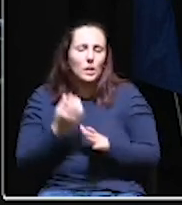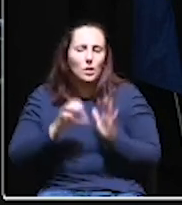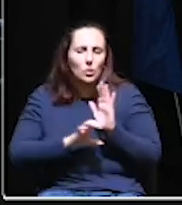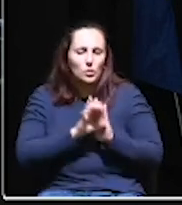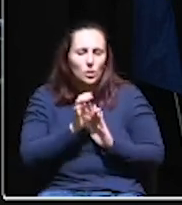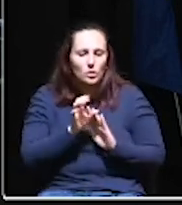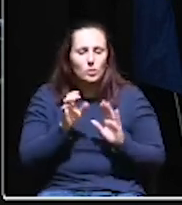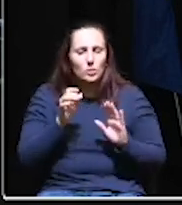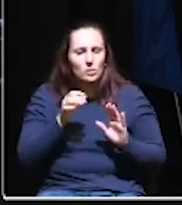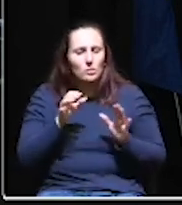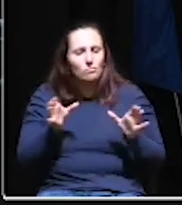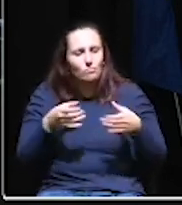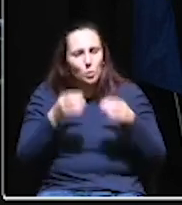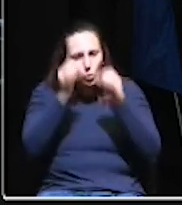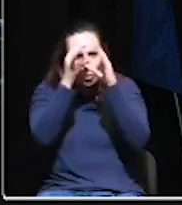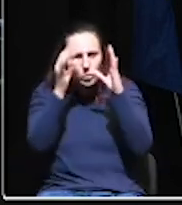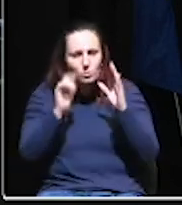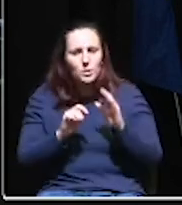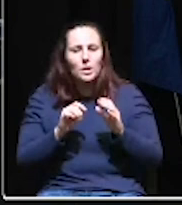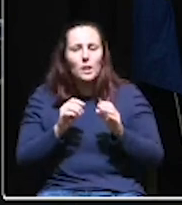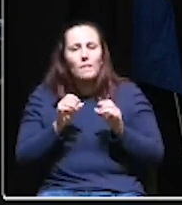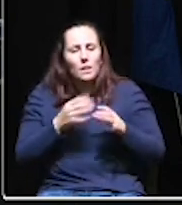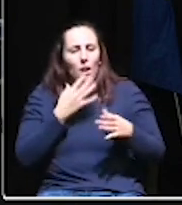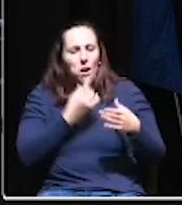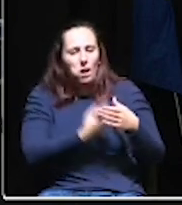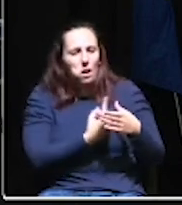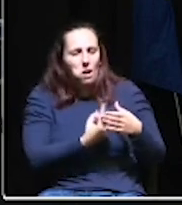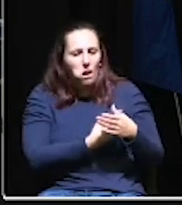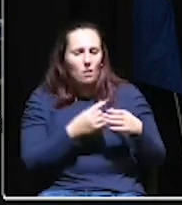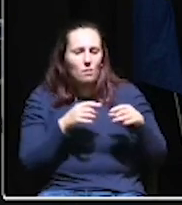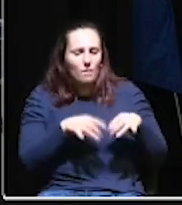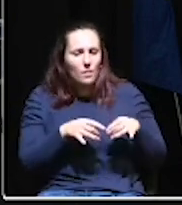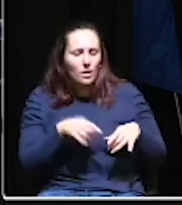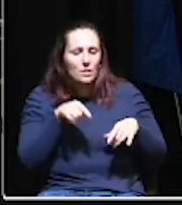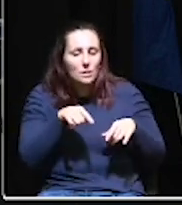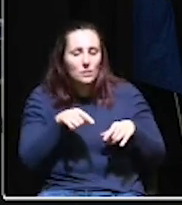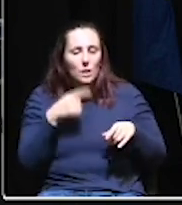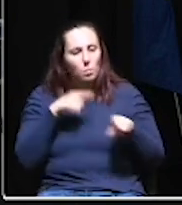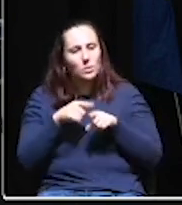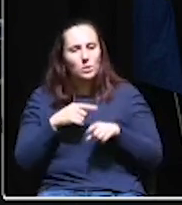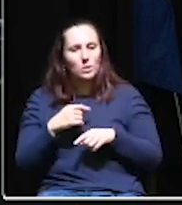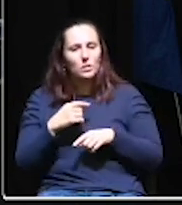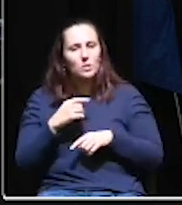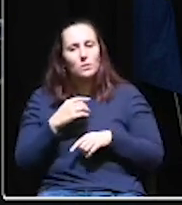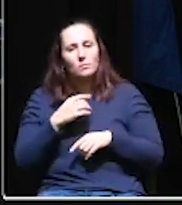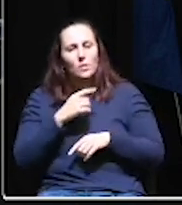criação de comunidade e o combate à solidão e ao isolamento. Isto são políticas de audácia, não as